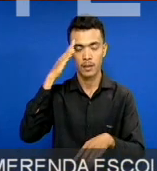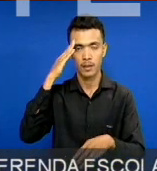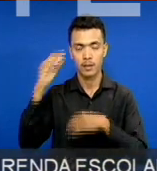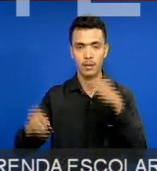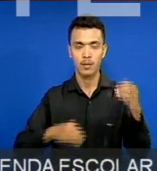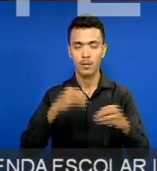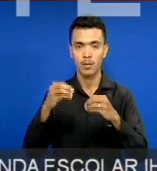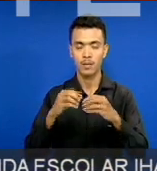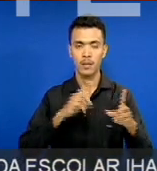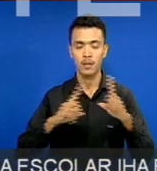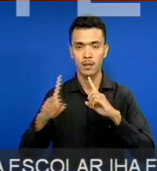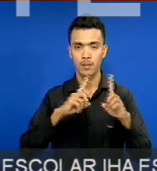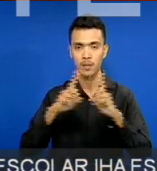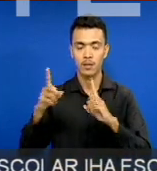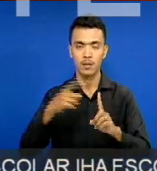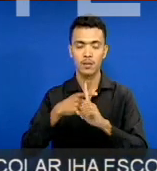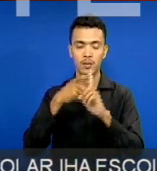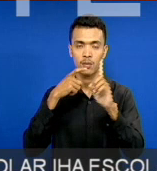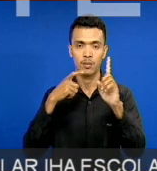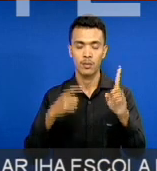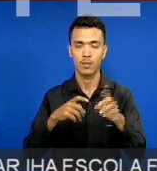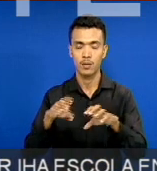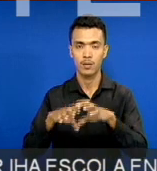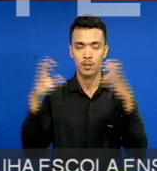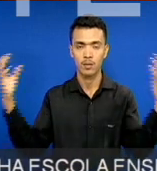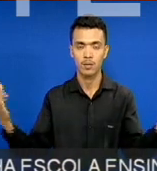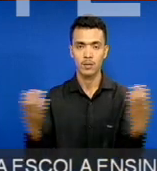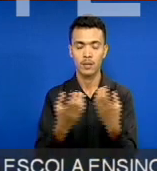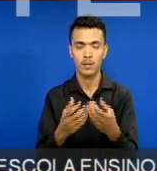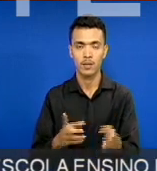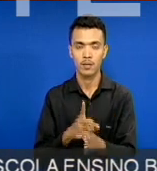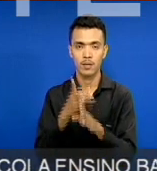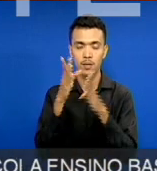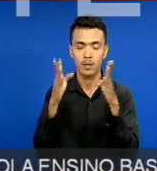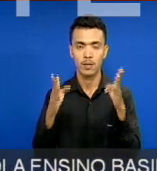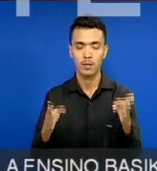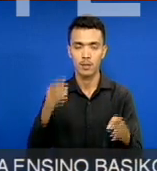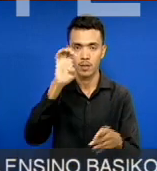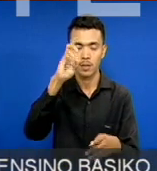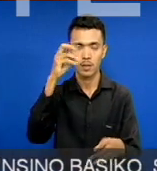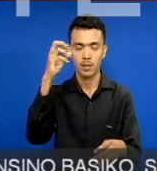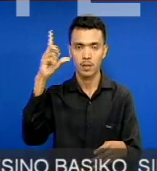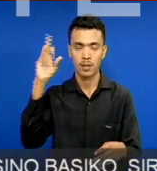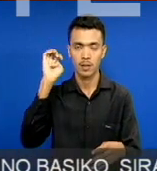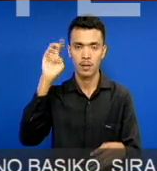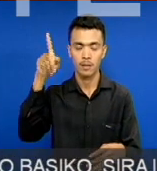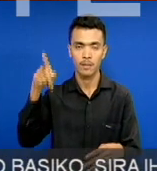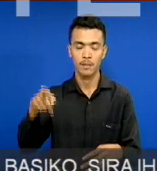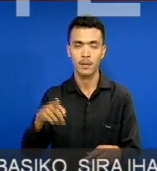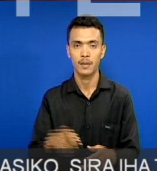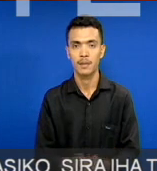kona ba explicação, usi comissário executivo, apoio técnico, eletricidade Timor-Leste, empresa